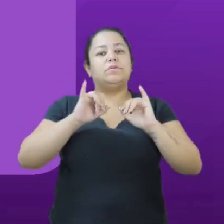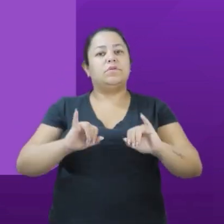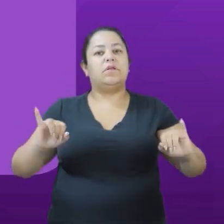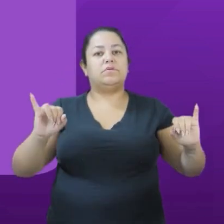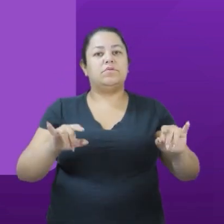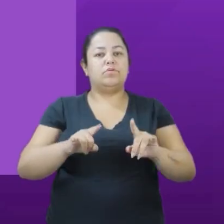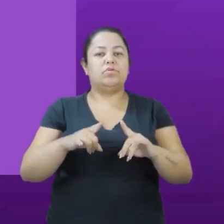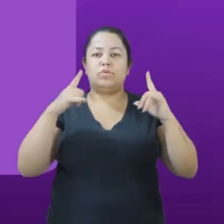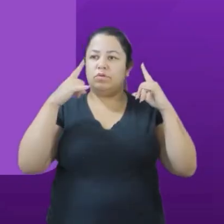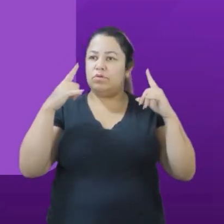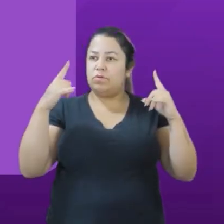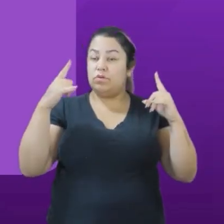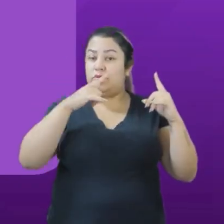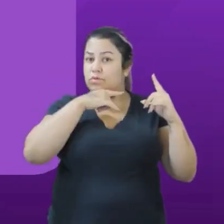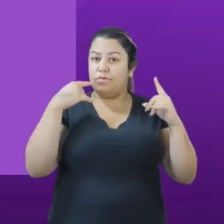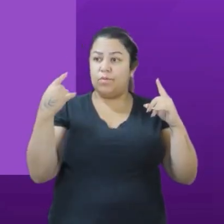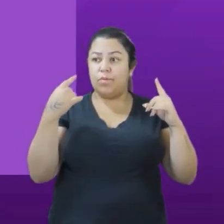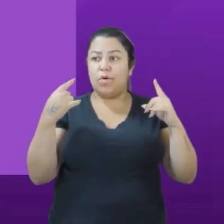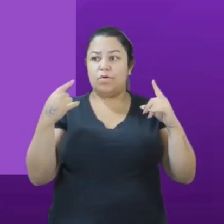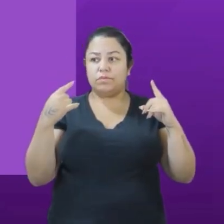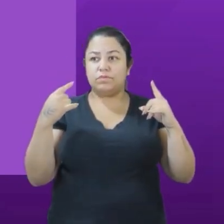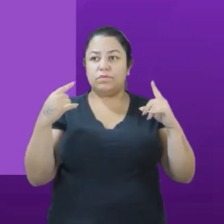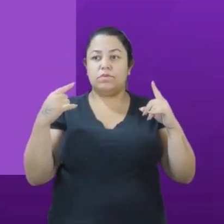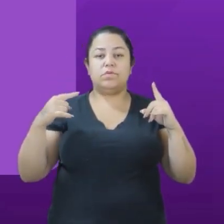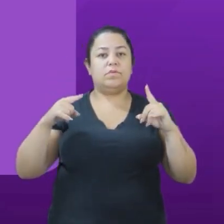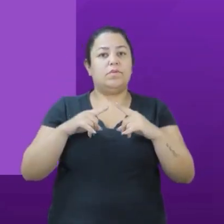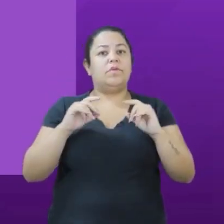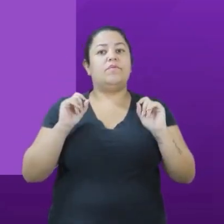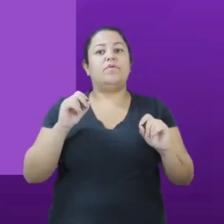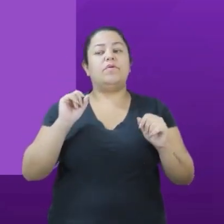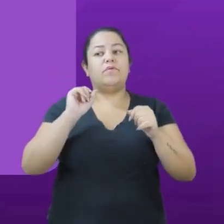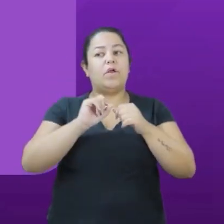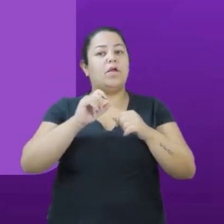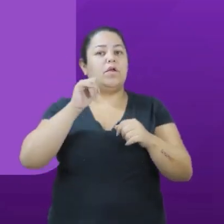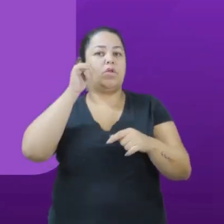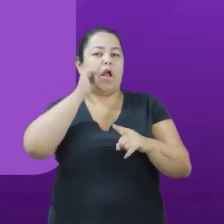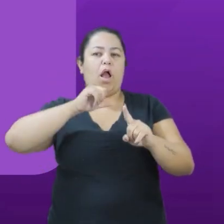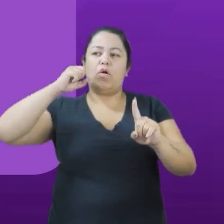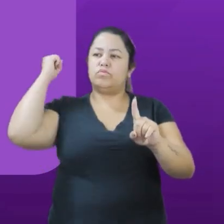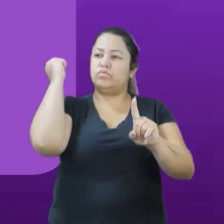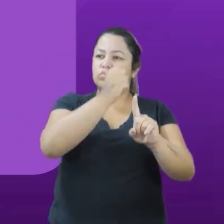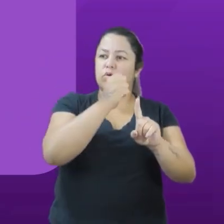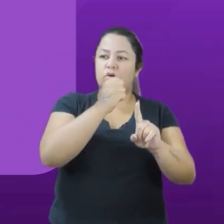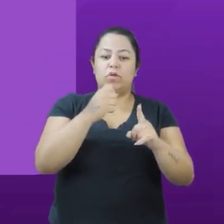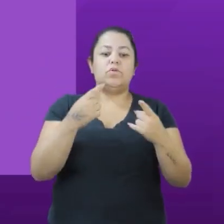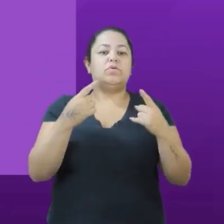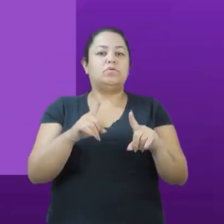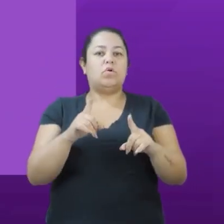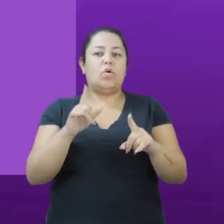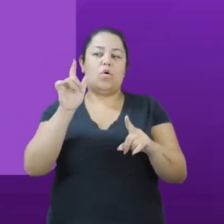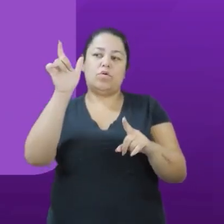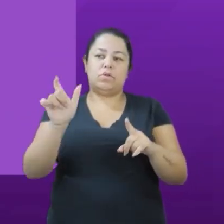de homicídio, e aqui a gente faz um recorte também de feminicídio contra o gênero